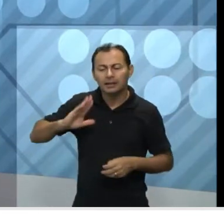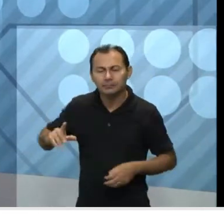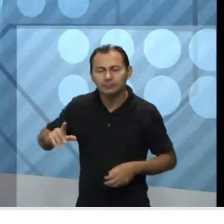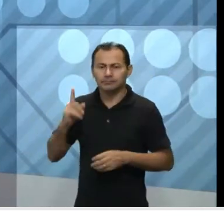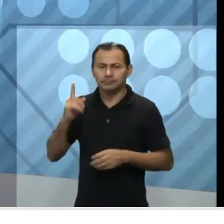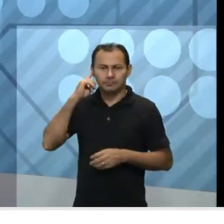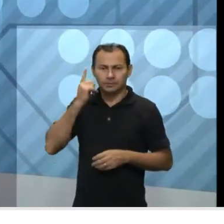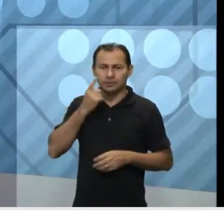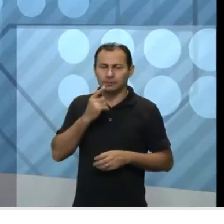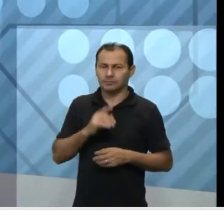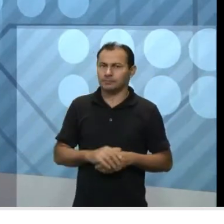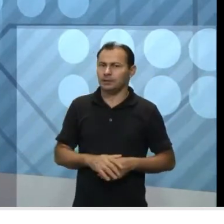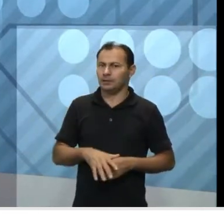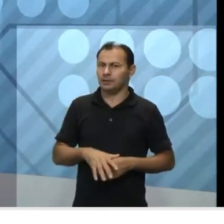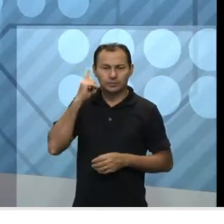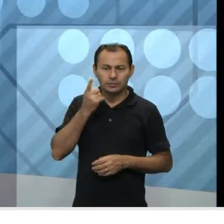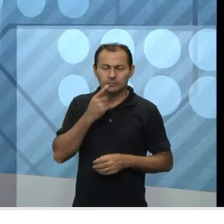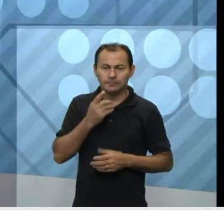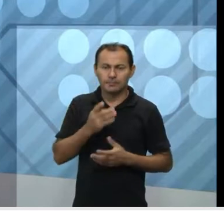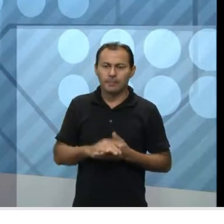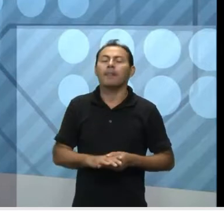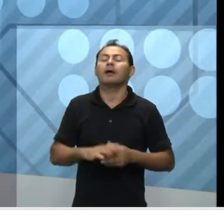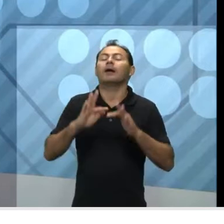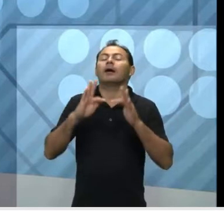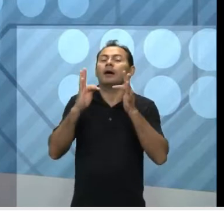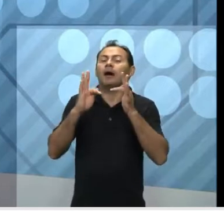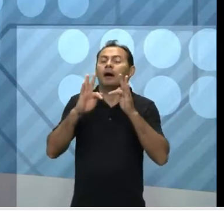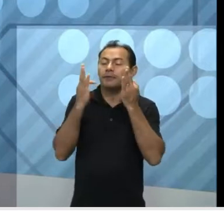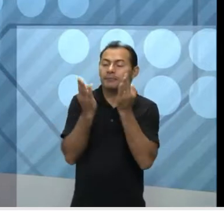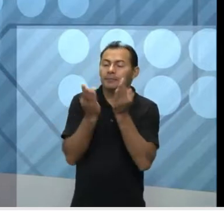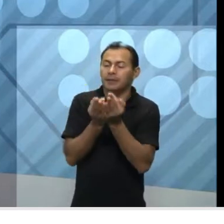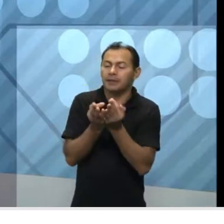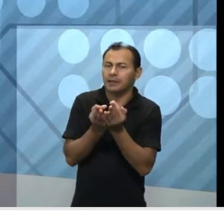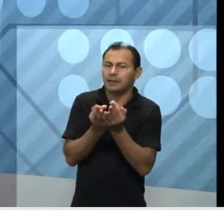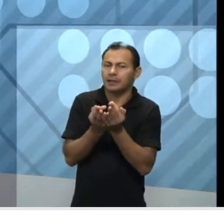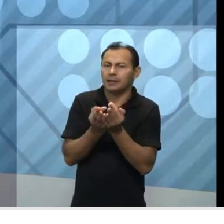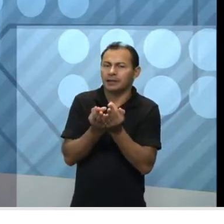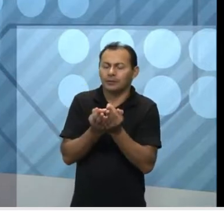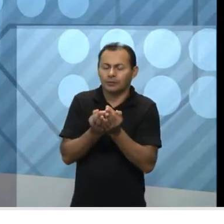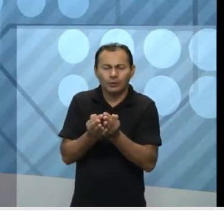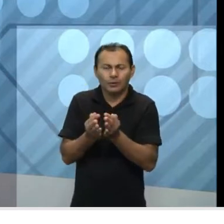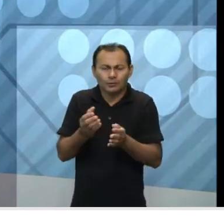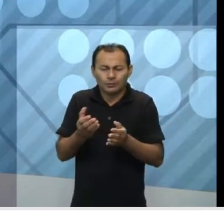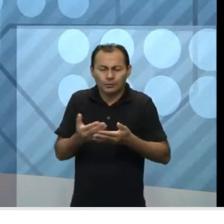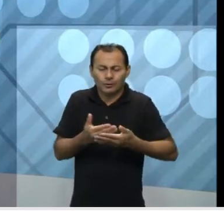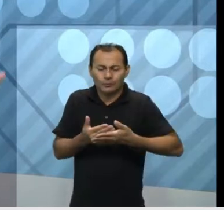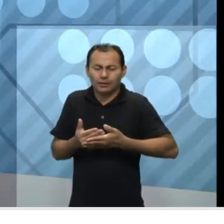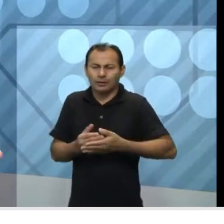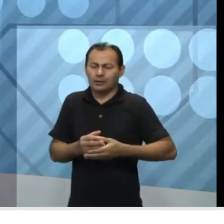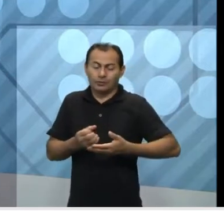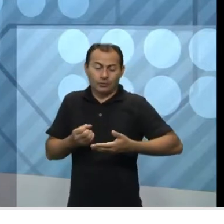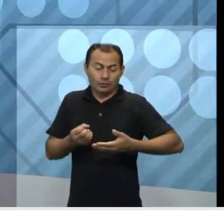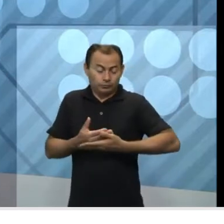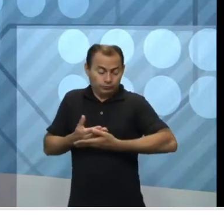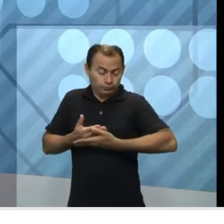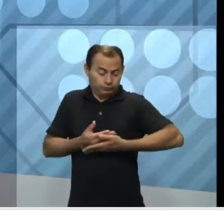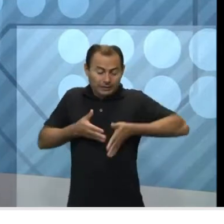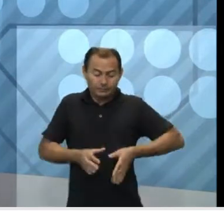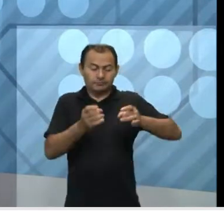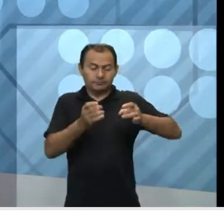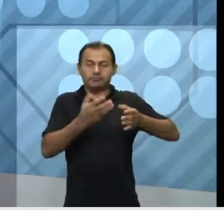ouvia. Então os seus pais perdiam os seus filhos, não recém-nascidos, né? Mas um pouco maiores, tá? Quando nós pensamos